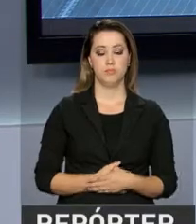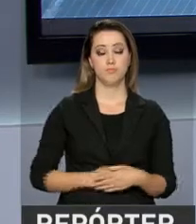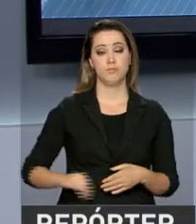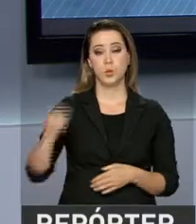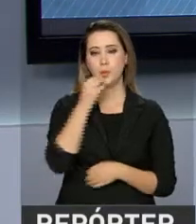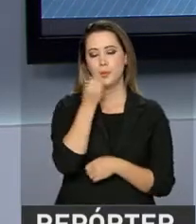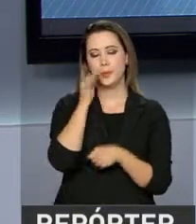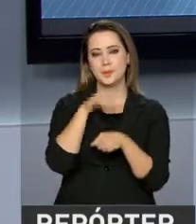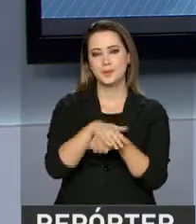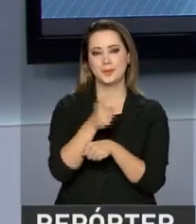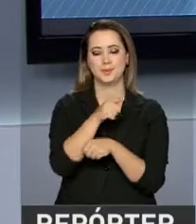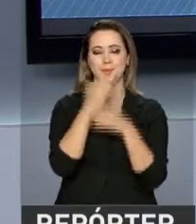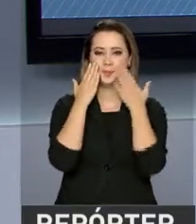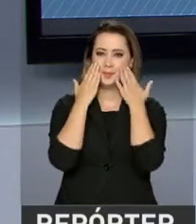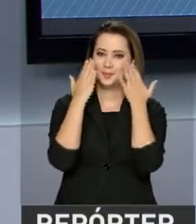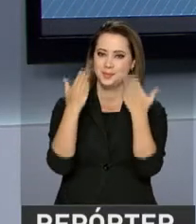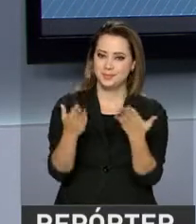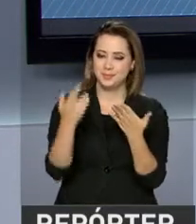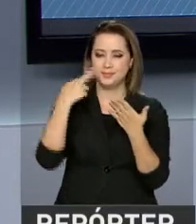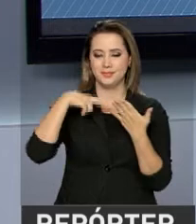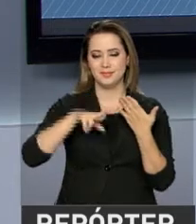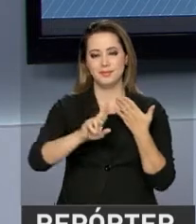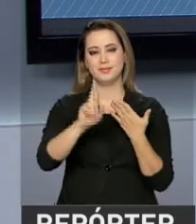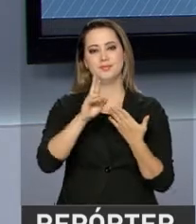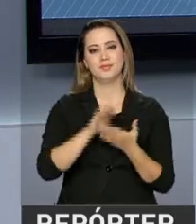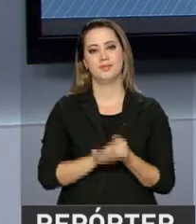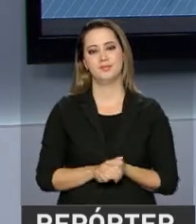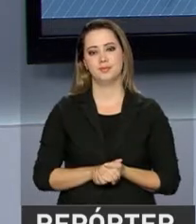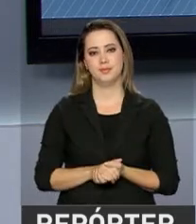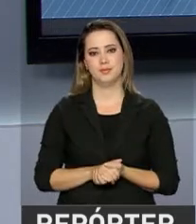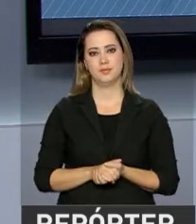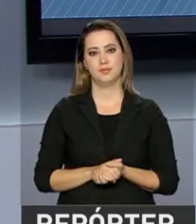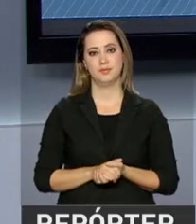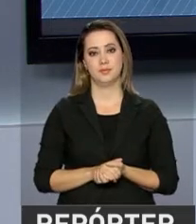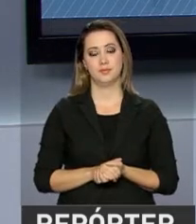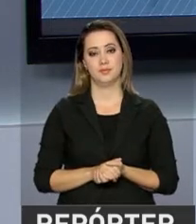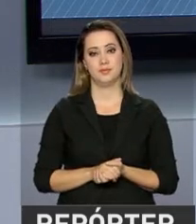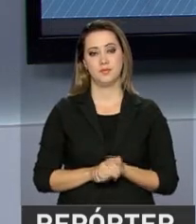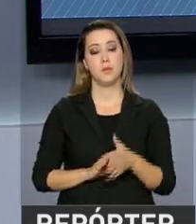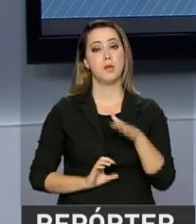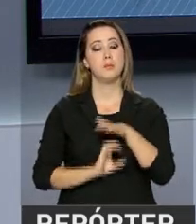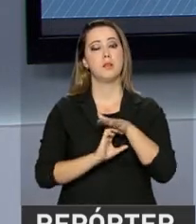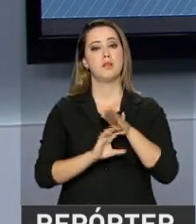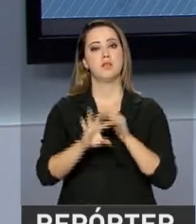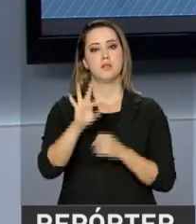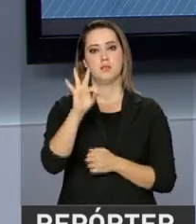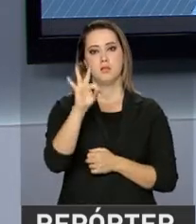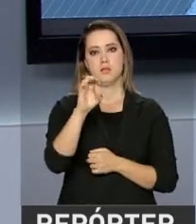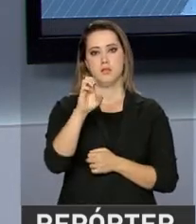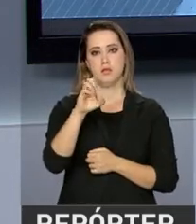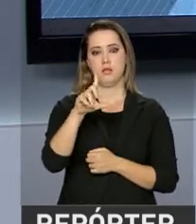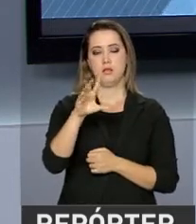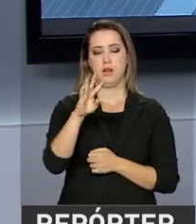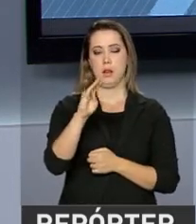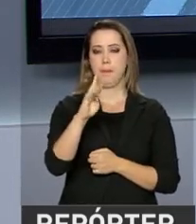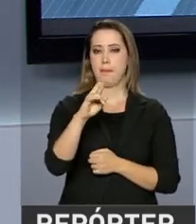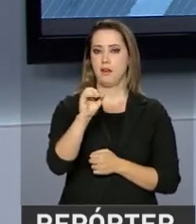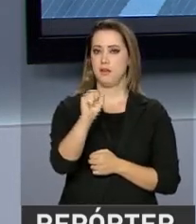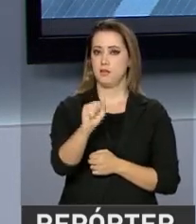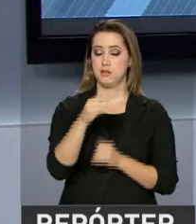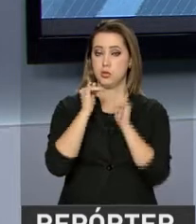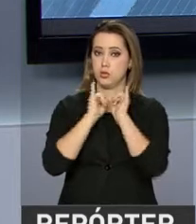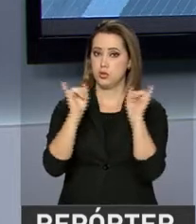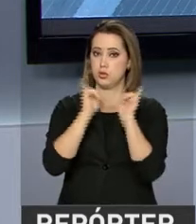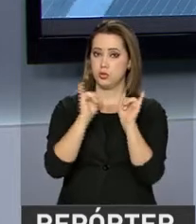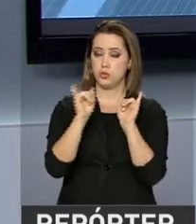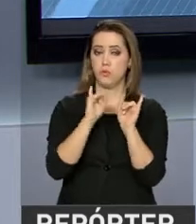Olá, boa noite. Começa agora mais uma edição do Repórter NBR. A Telebrás divulgou o edital de licitação para operar